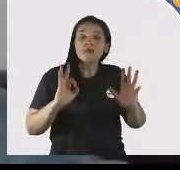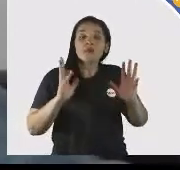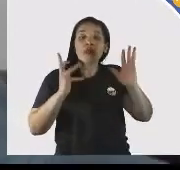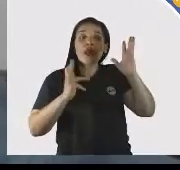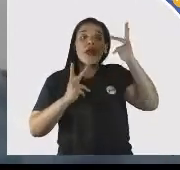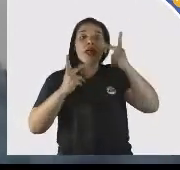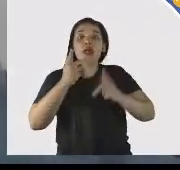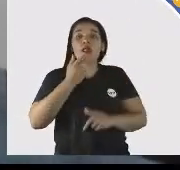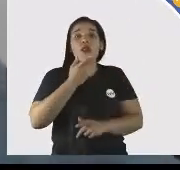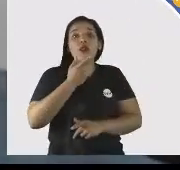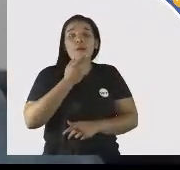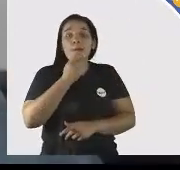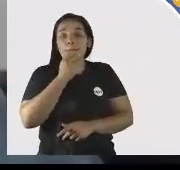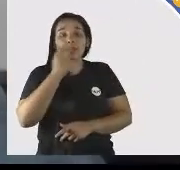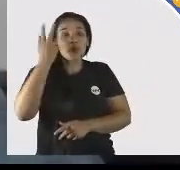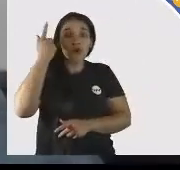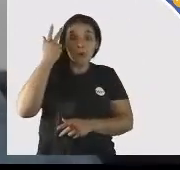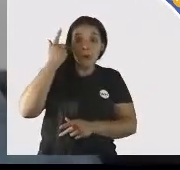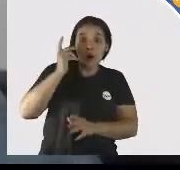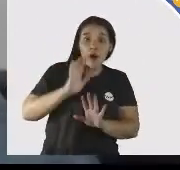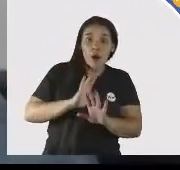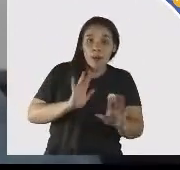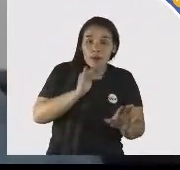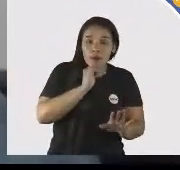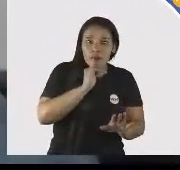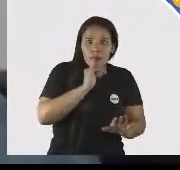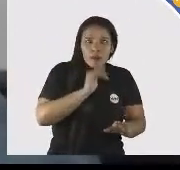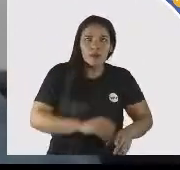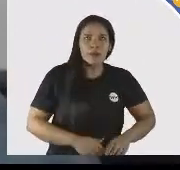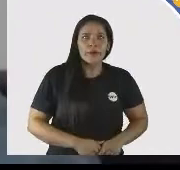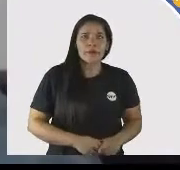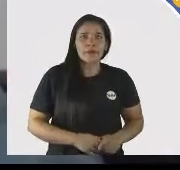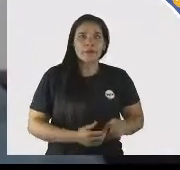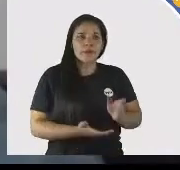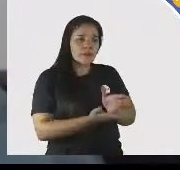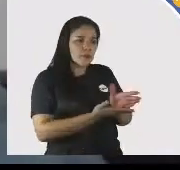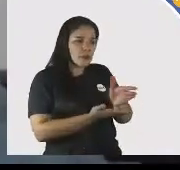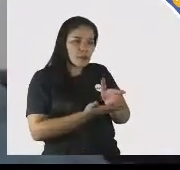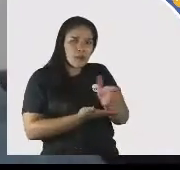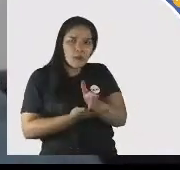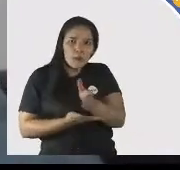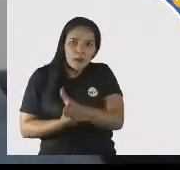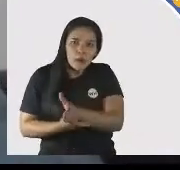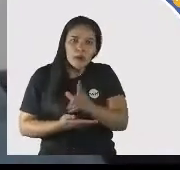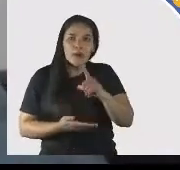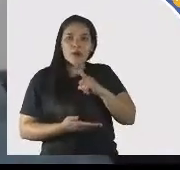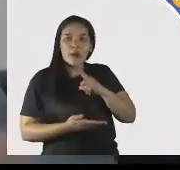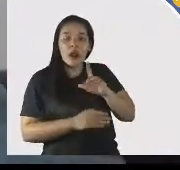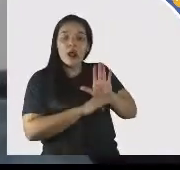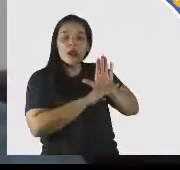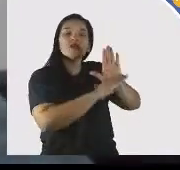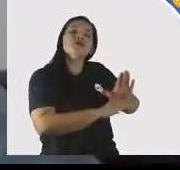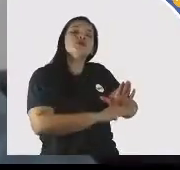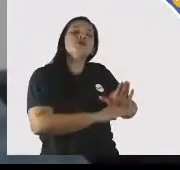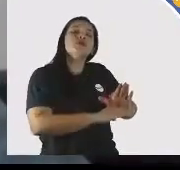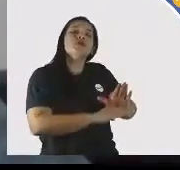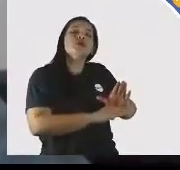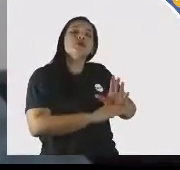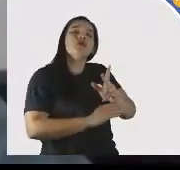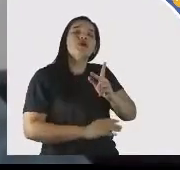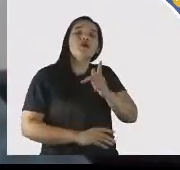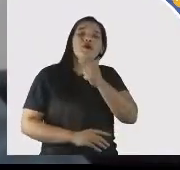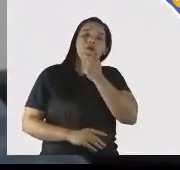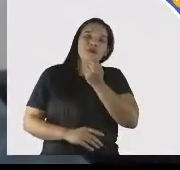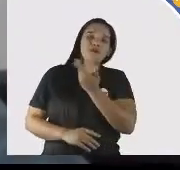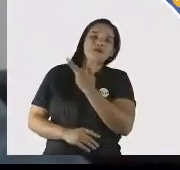que também é o segmento se recuperaram em todas as linhas de negócios mas ainda temos como bem colocado aí pelo pelo